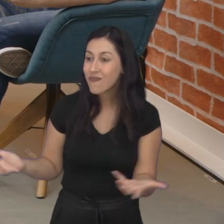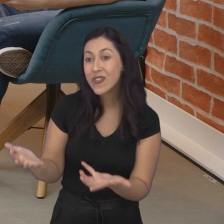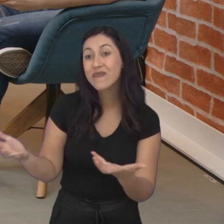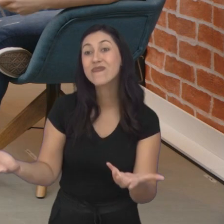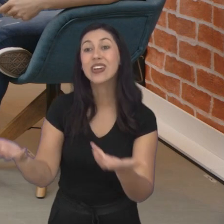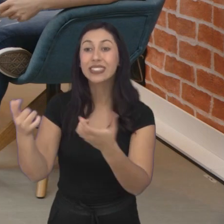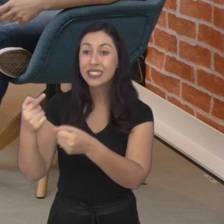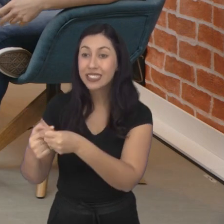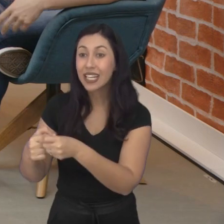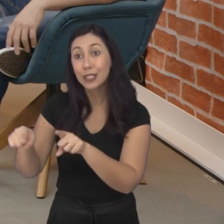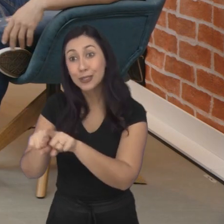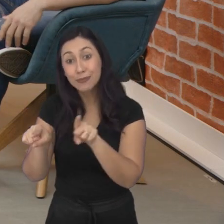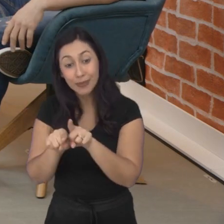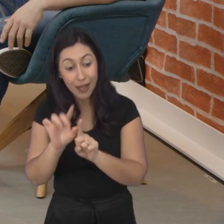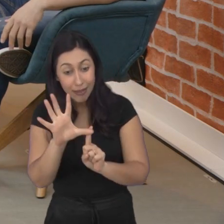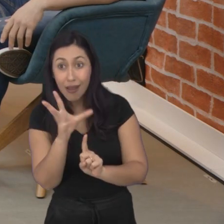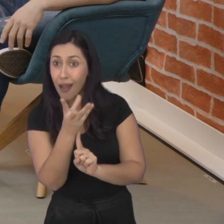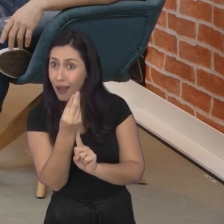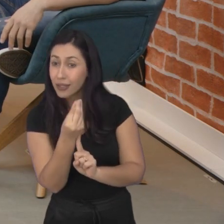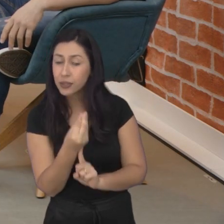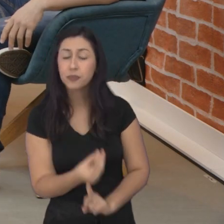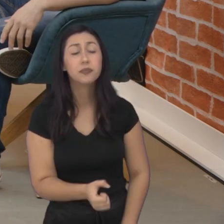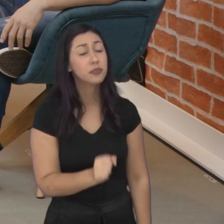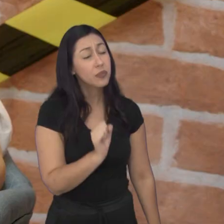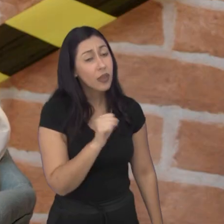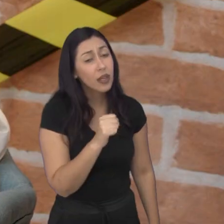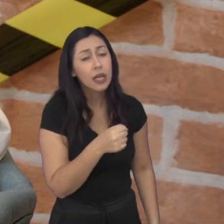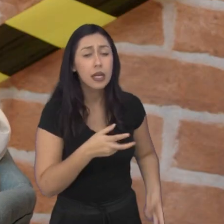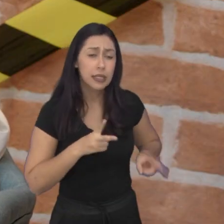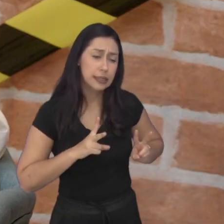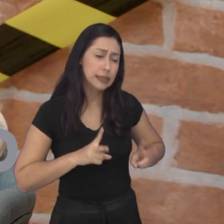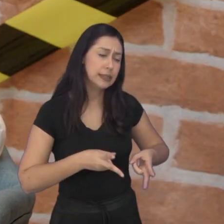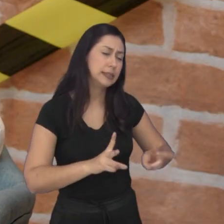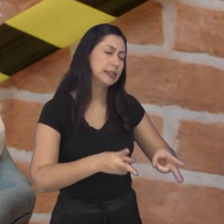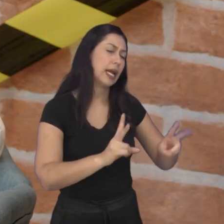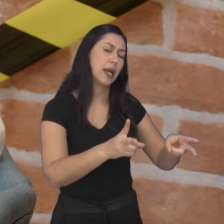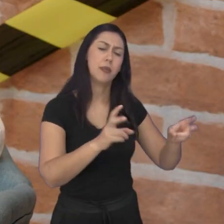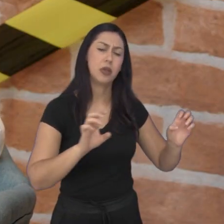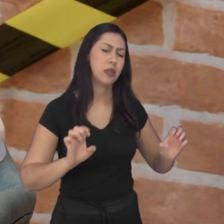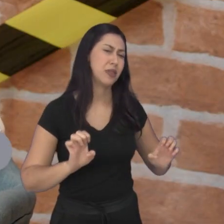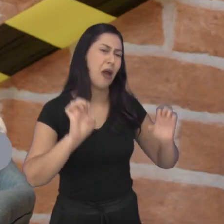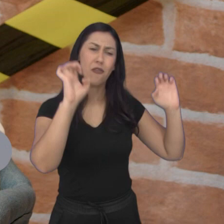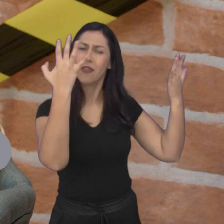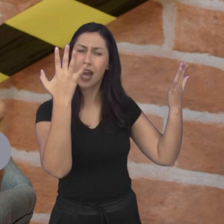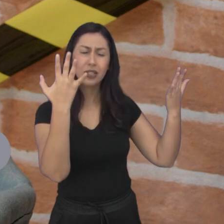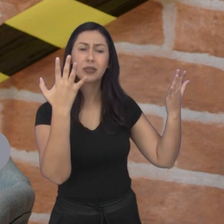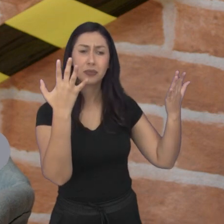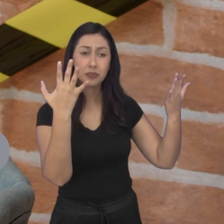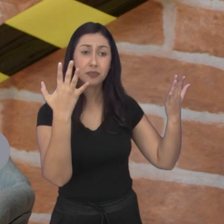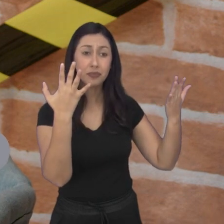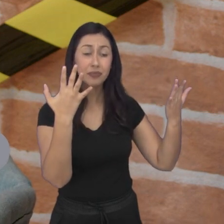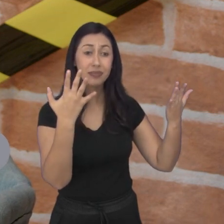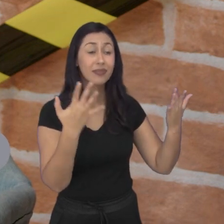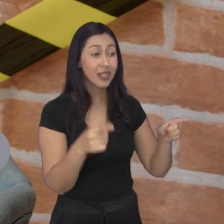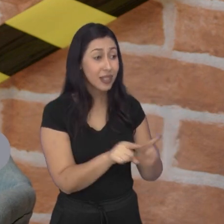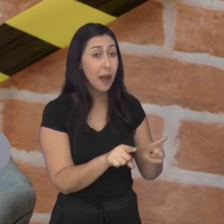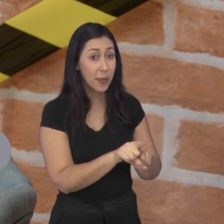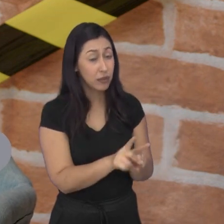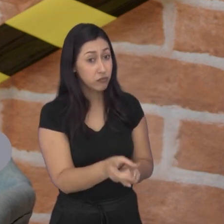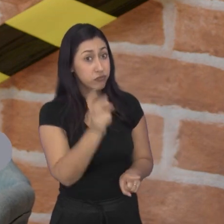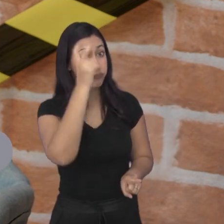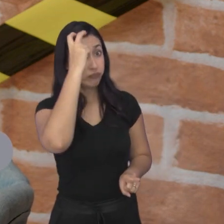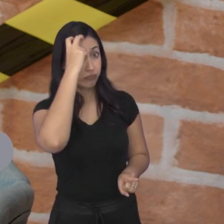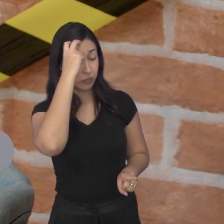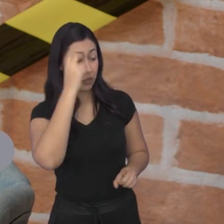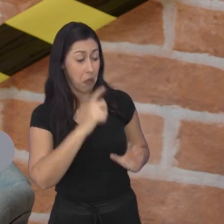movimenta a cidade, movimenta a sua arte também. Perfeito. Sempre que tem eventos culturais aqui na cidade, seja da cultura geek, normalmente da cultura